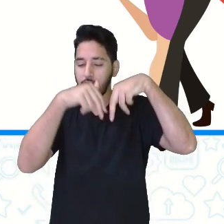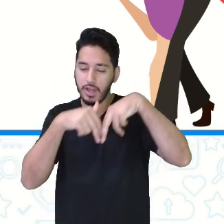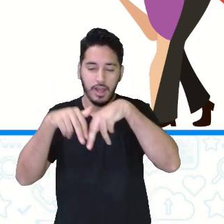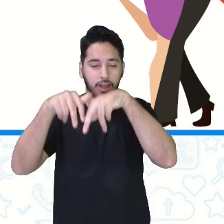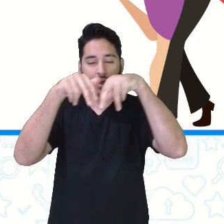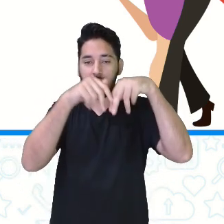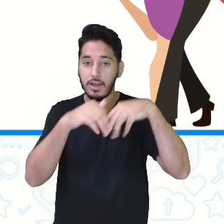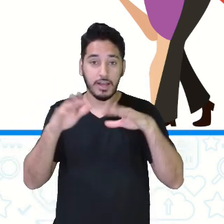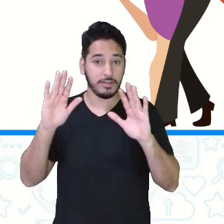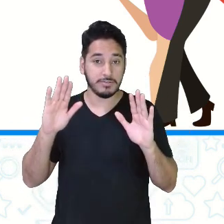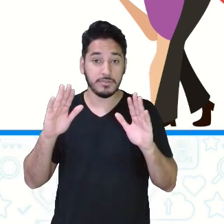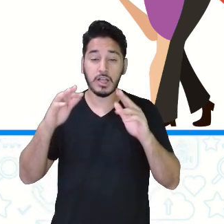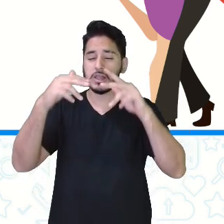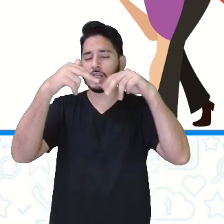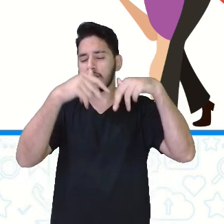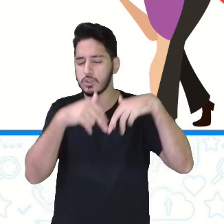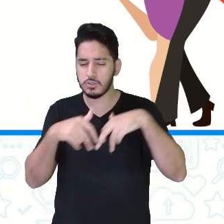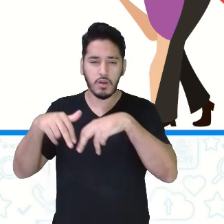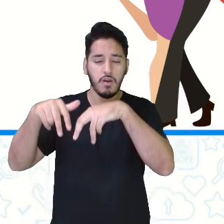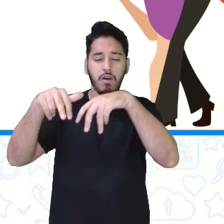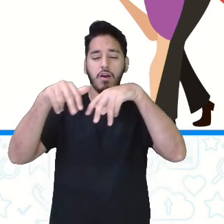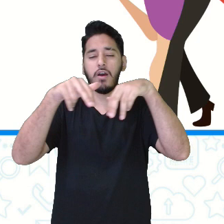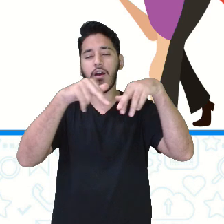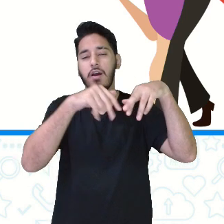outras mais. Dançaram o